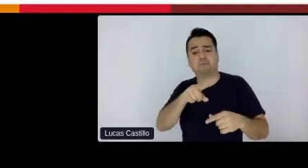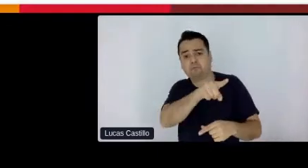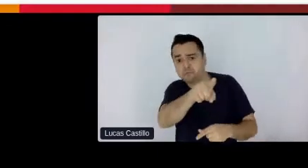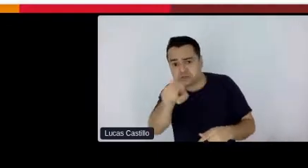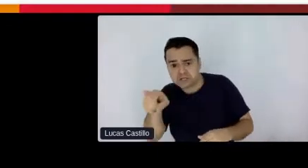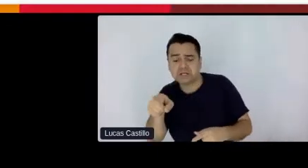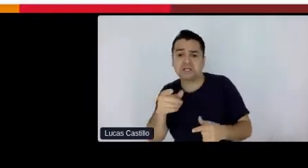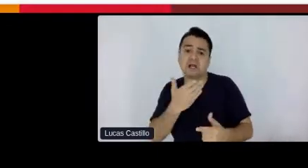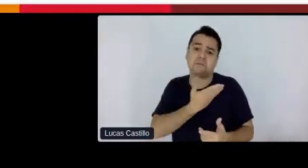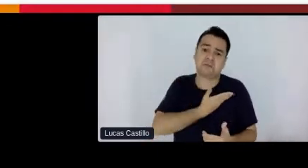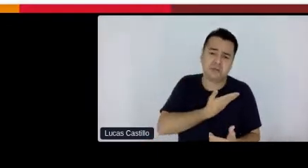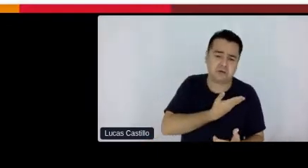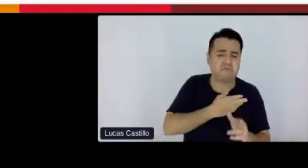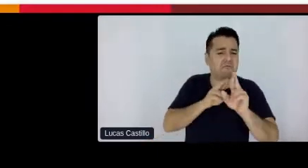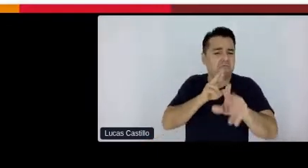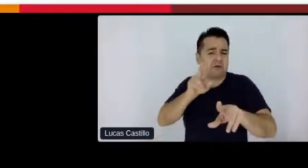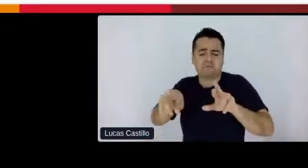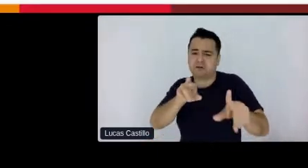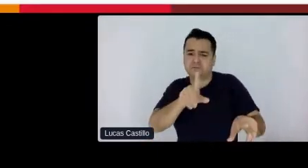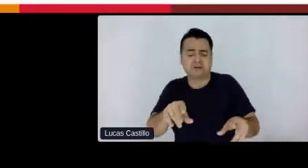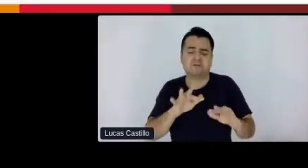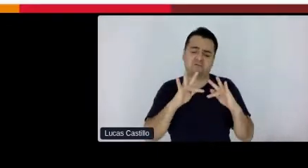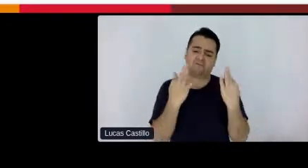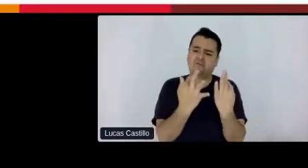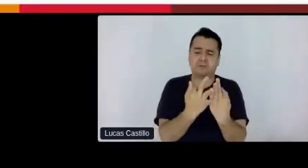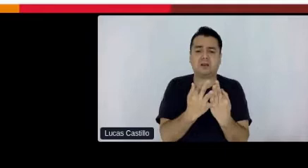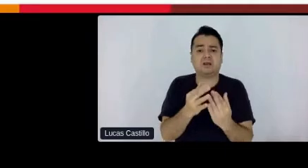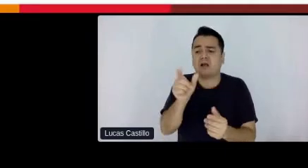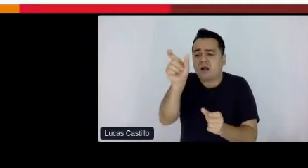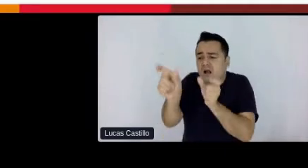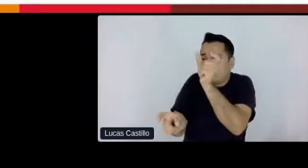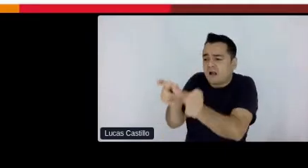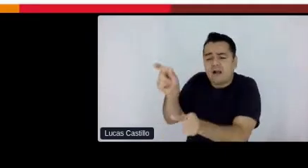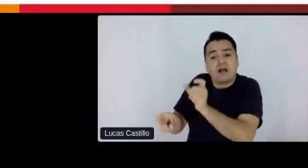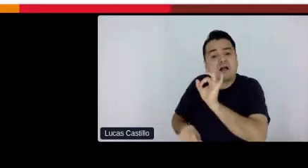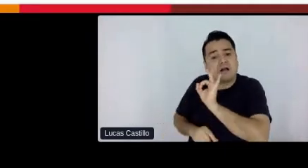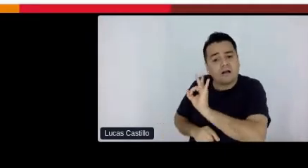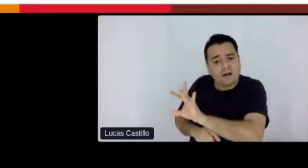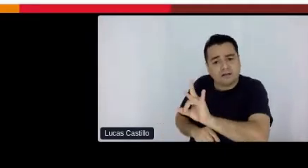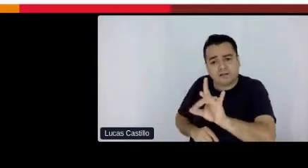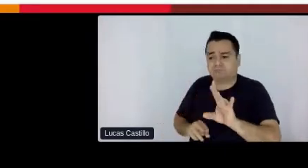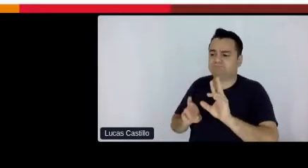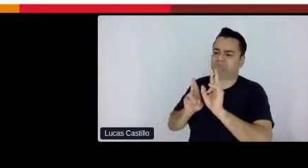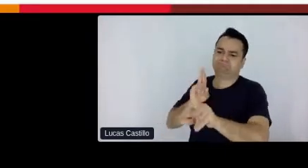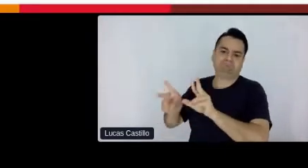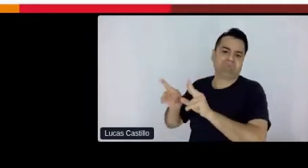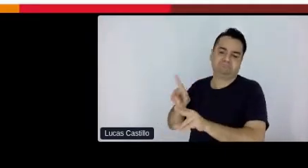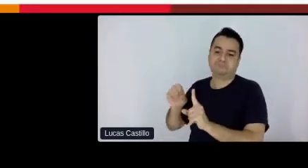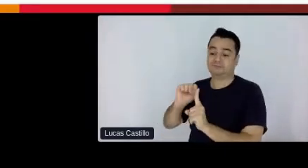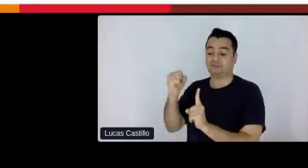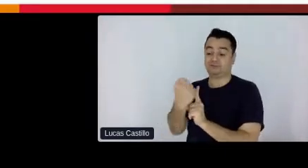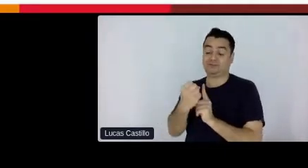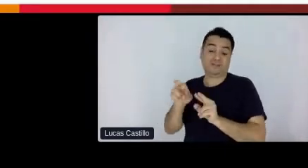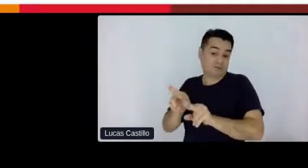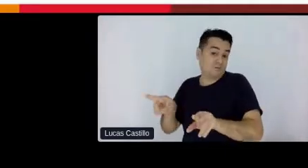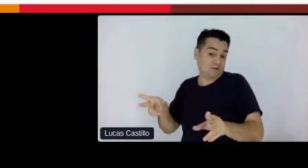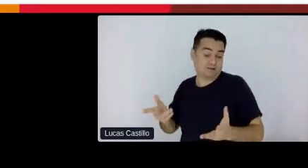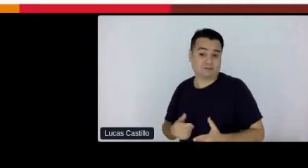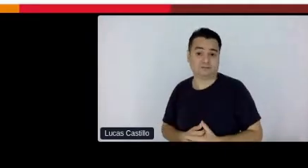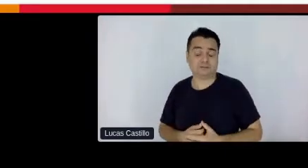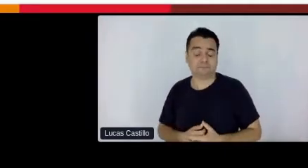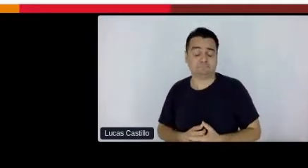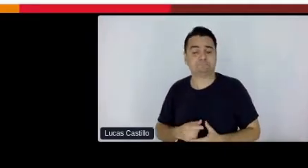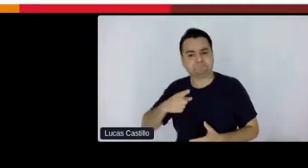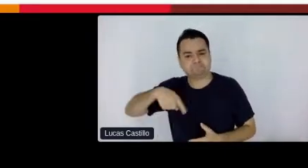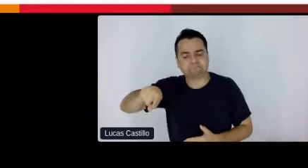amigos, os amigues, os familiares, somos singulares. E em um grupo como uma sociedade, nós somos diversos. Por mais que consideremos